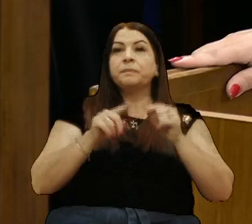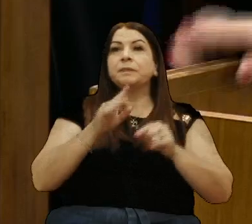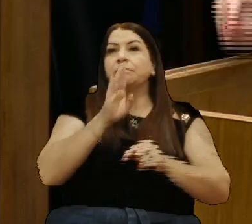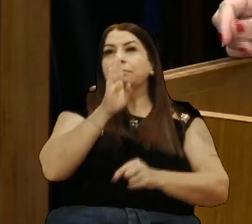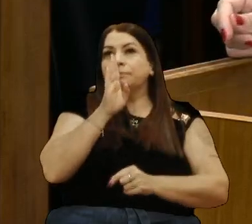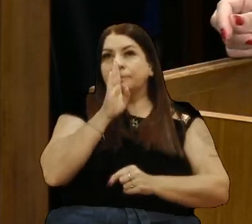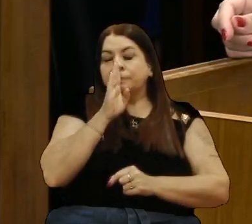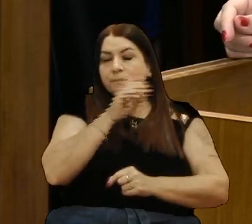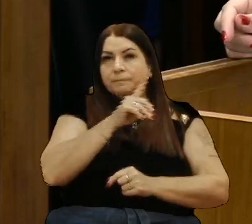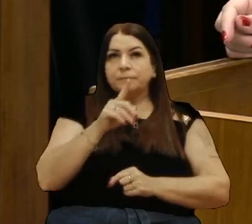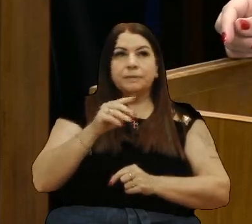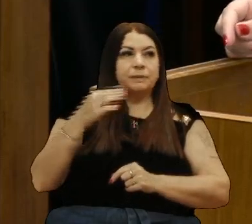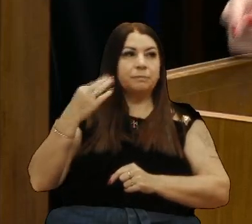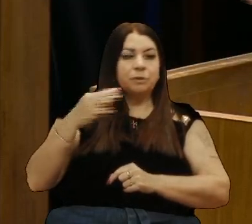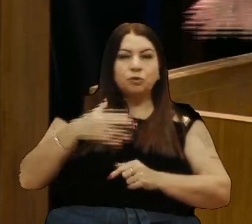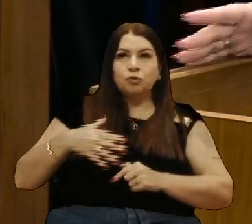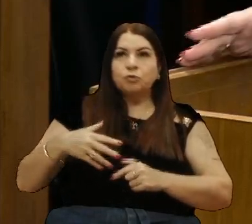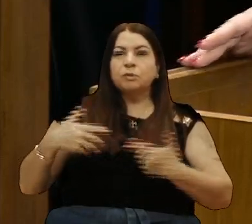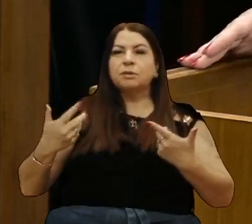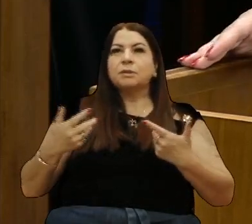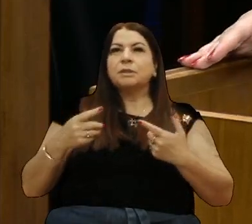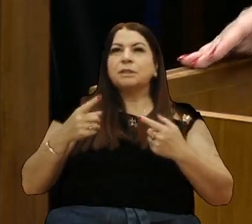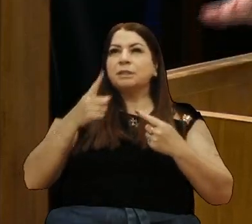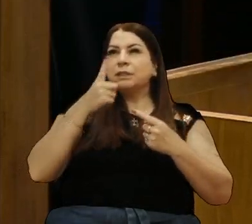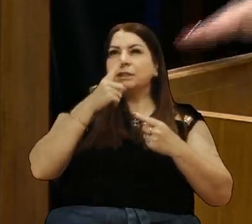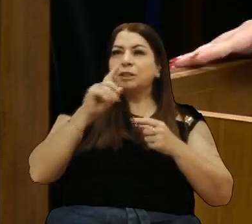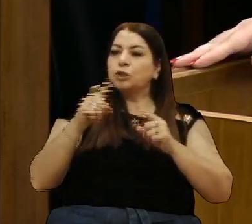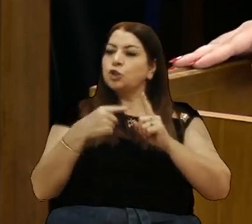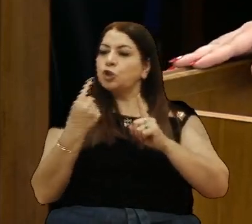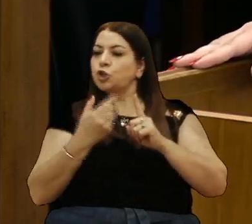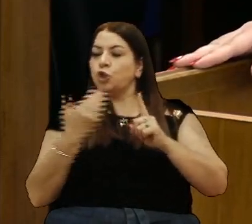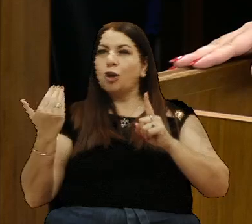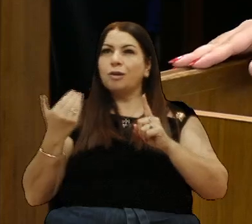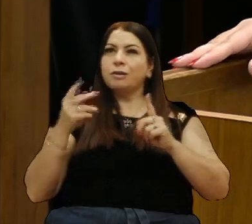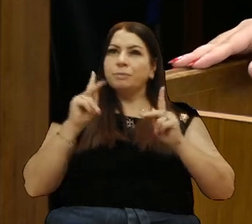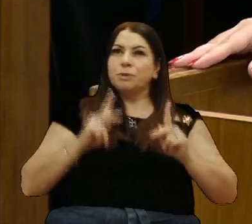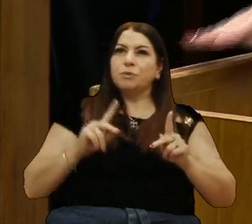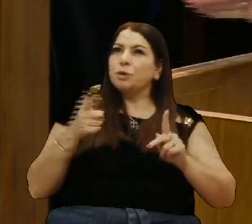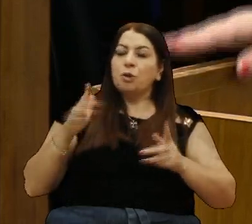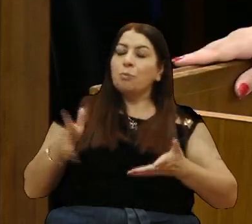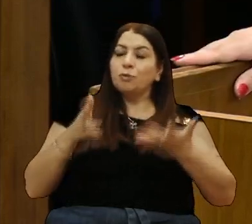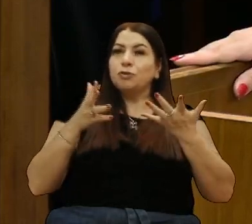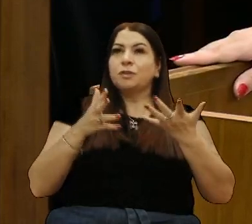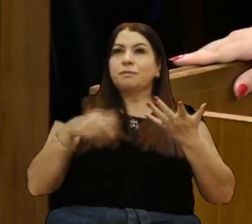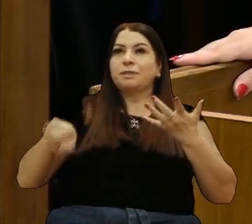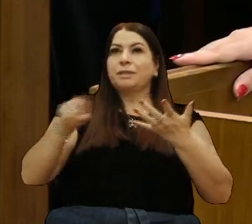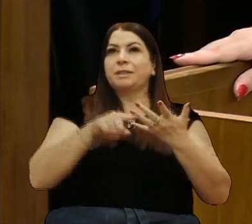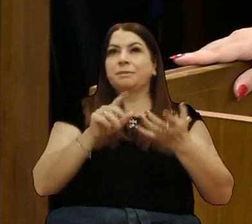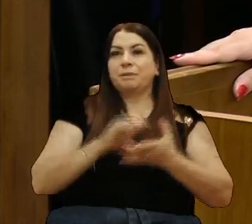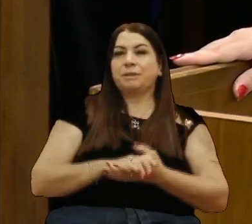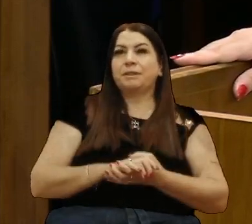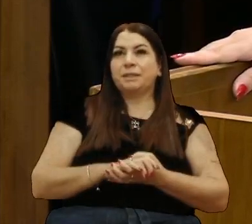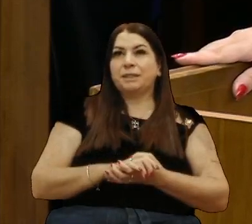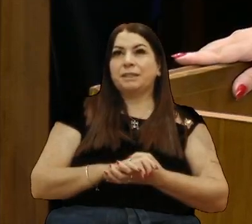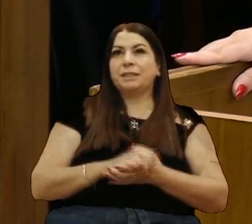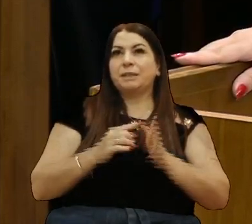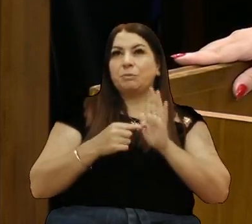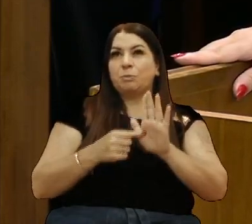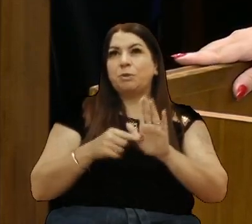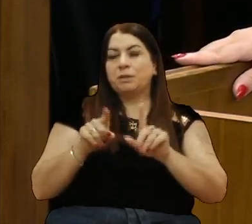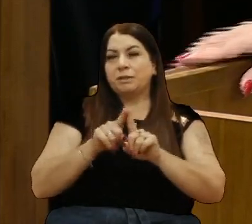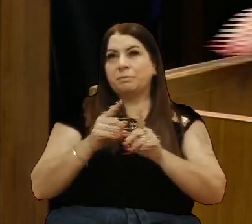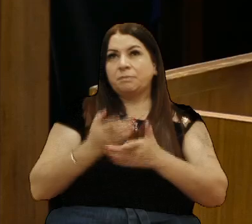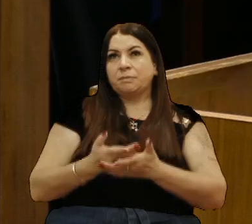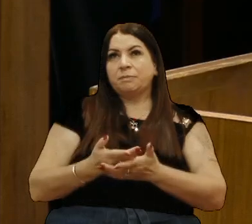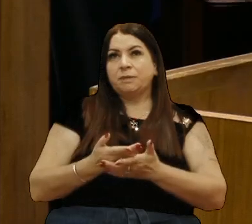silenciosa, que machuca, que isola as pessoas, que desmotiva. Em casos extremos, ele leva até a questão